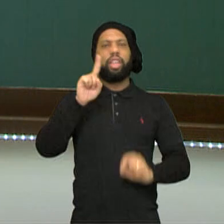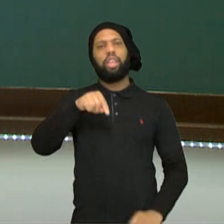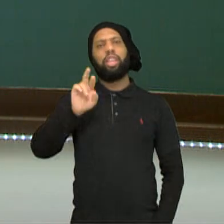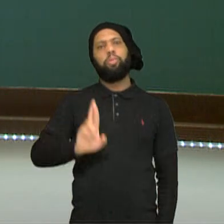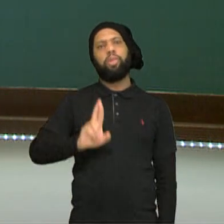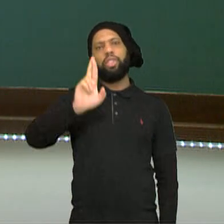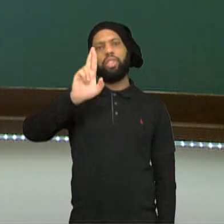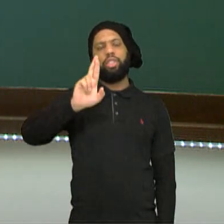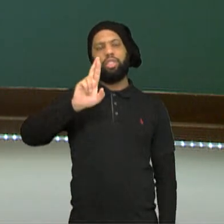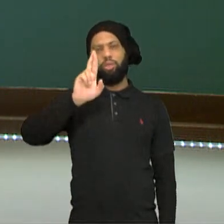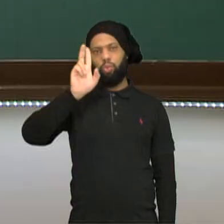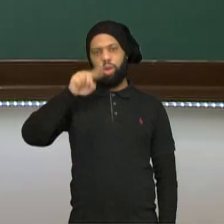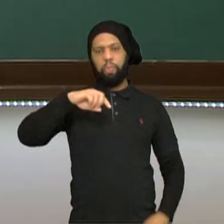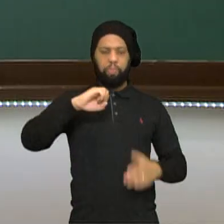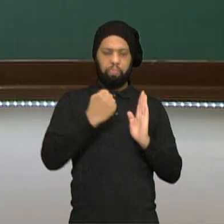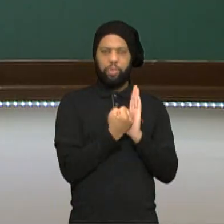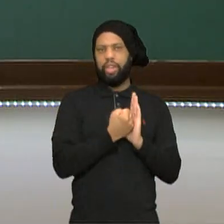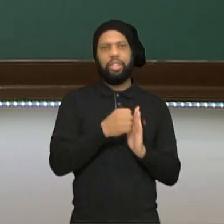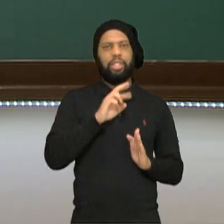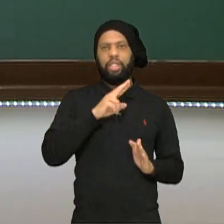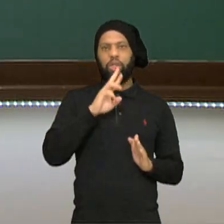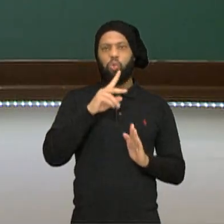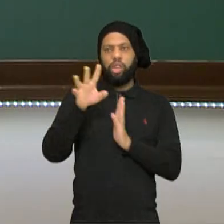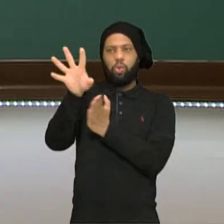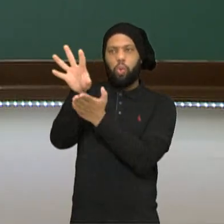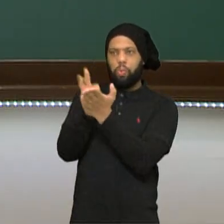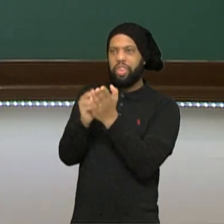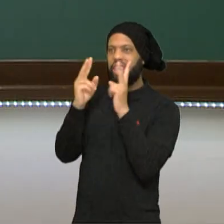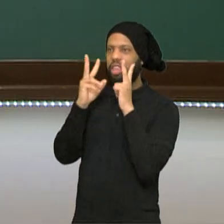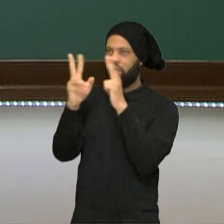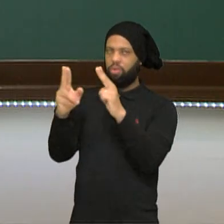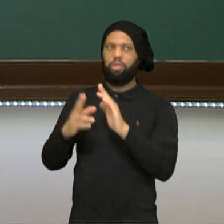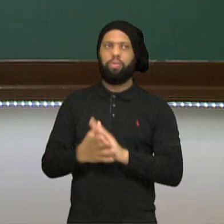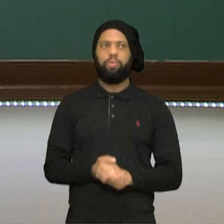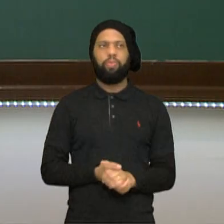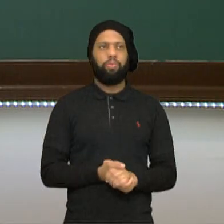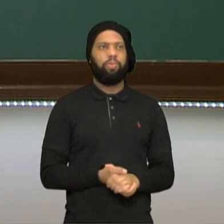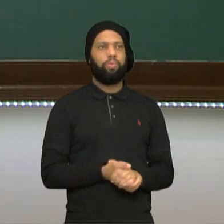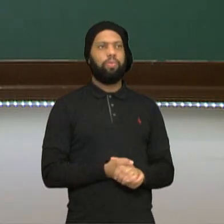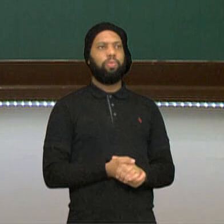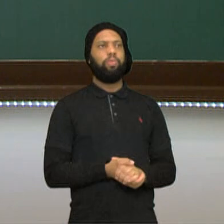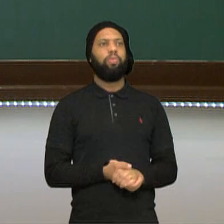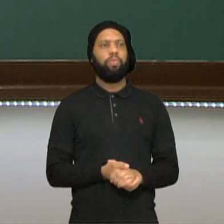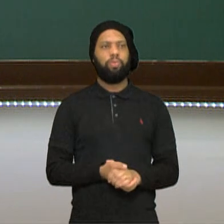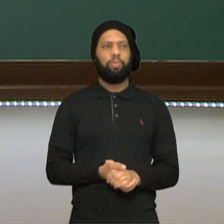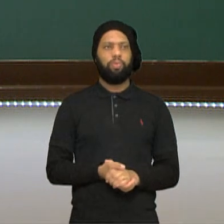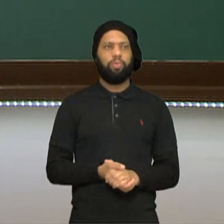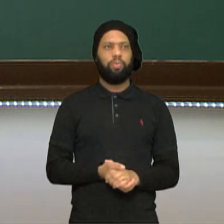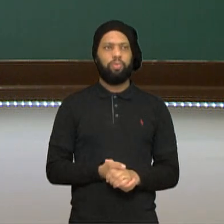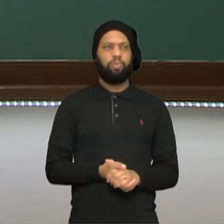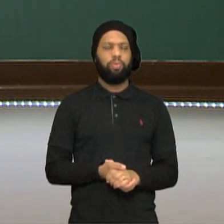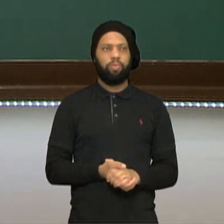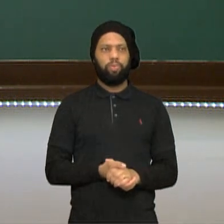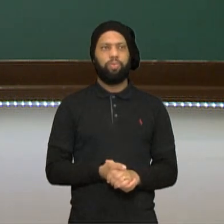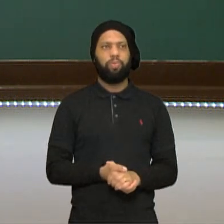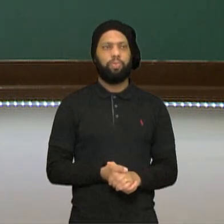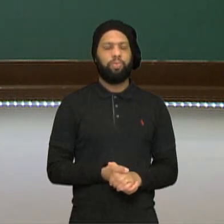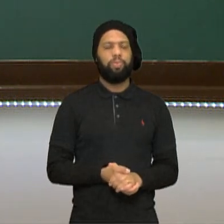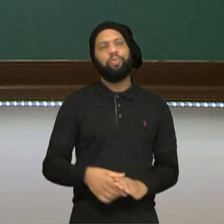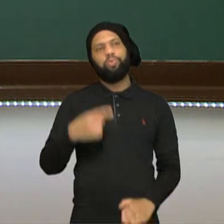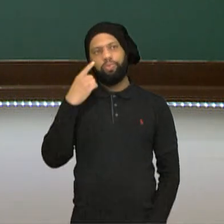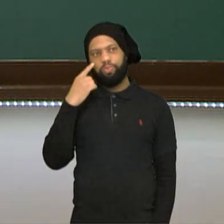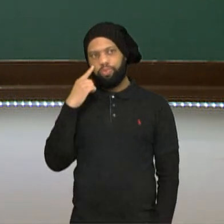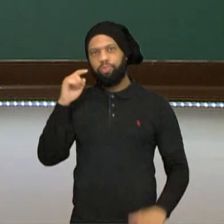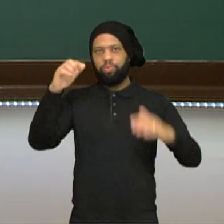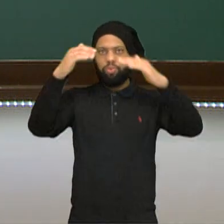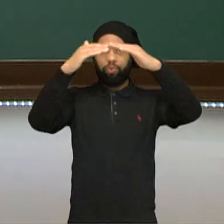representação simbólica, né, não é um desenho realista. Então, aqui a tenda, né, a oca que eles colocam ali, uma